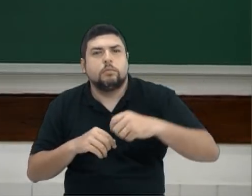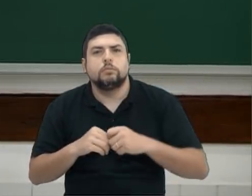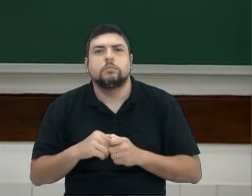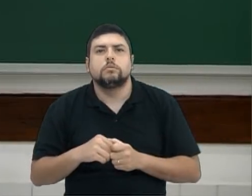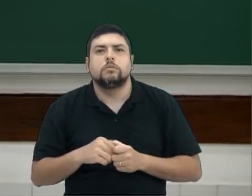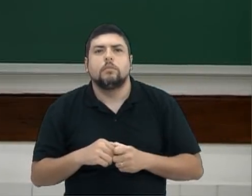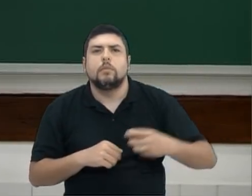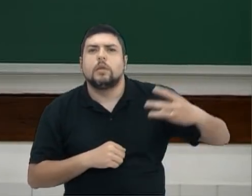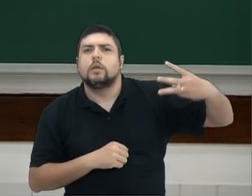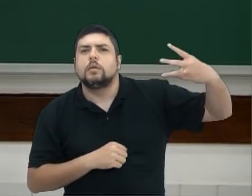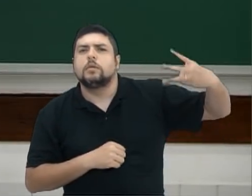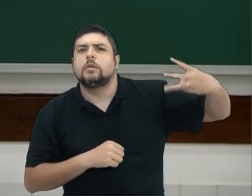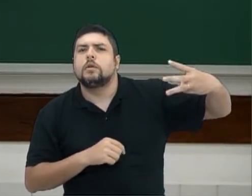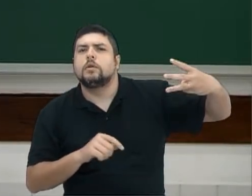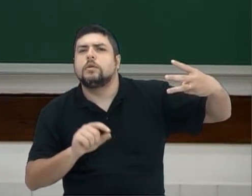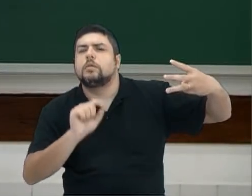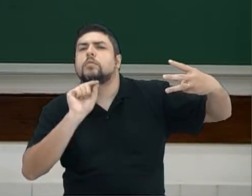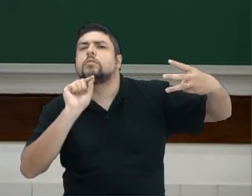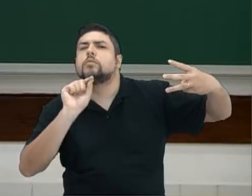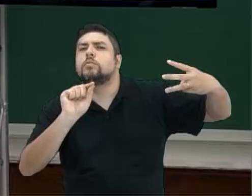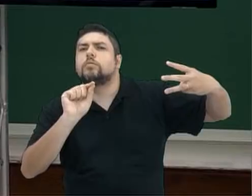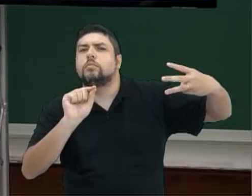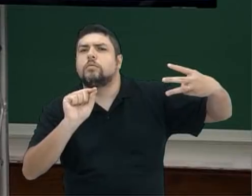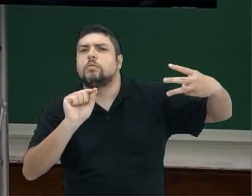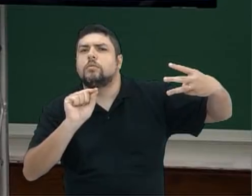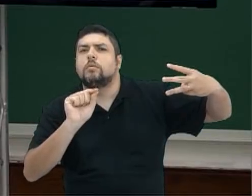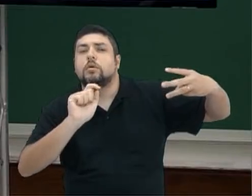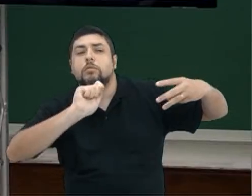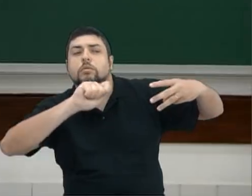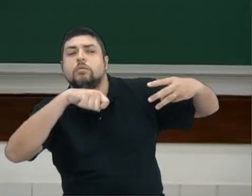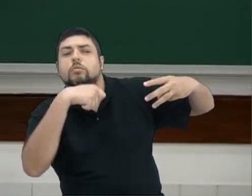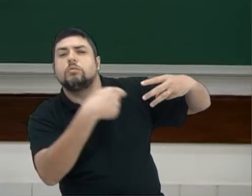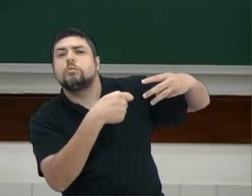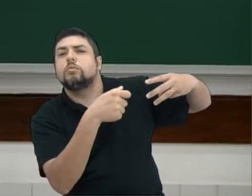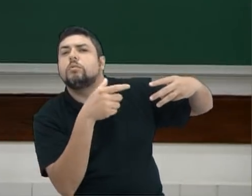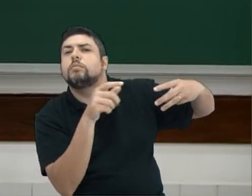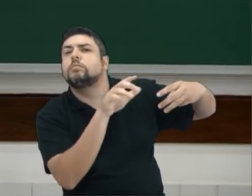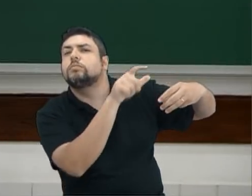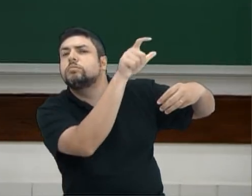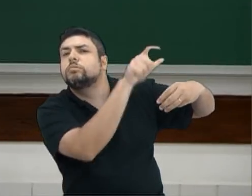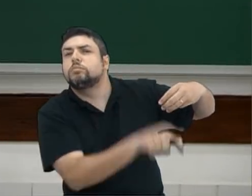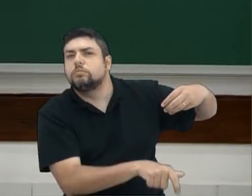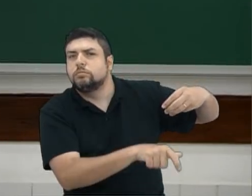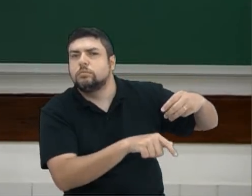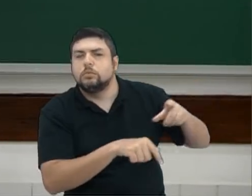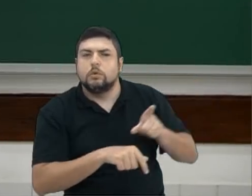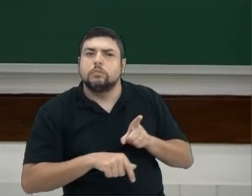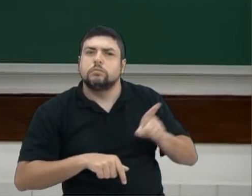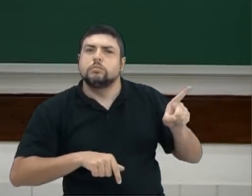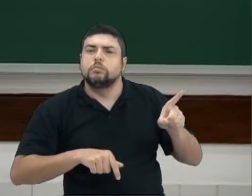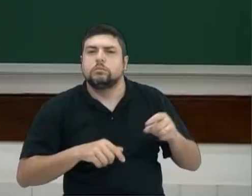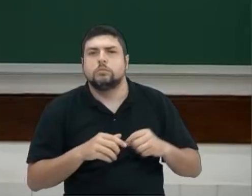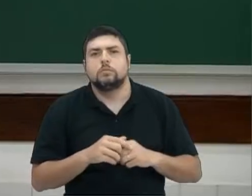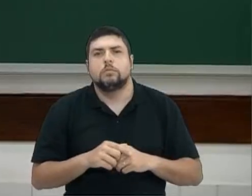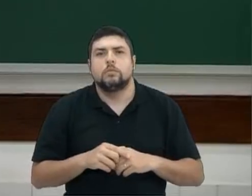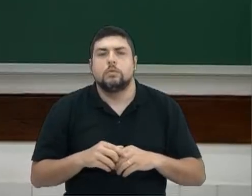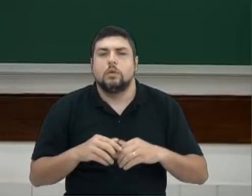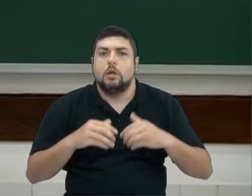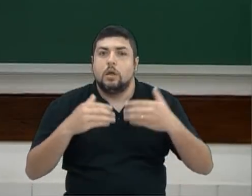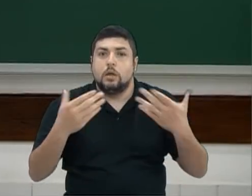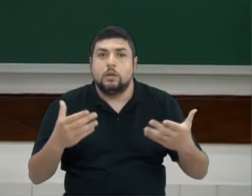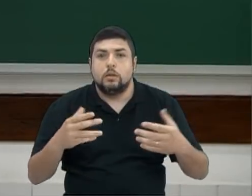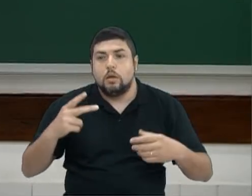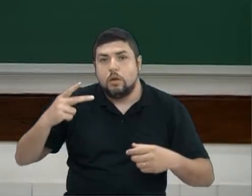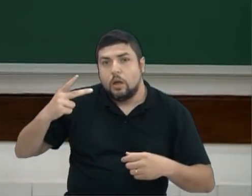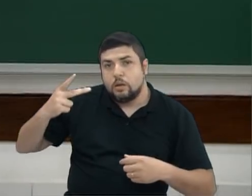terceira pessoa, de quem ou do que eu falo. Do que eu estou falando agora para vocês? Dos pronomes,